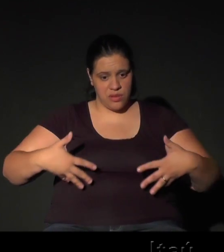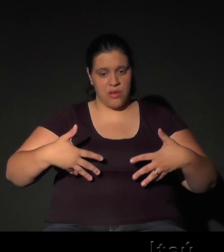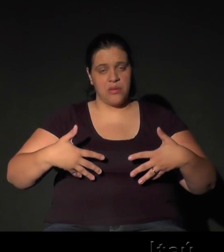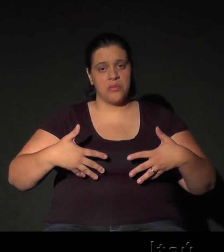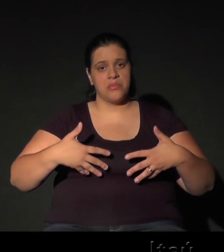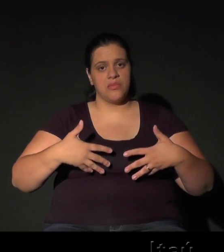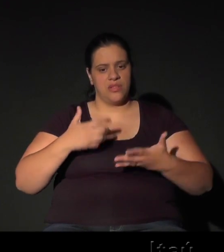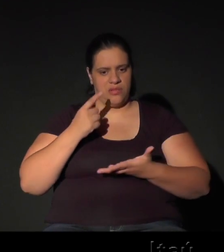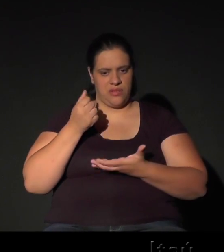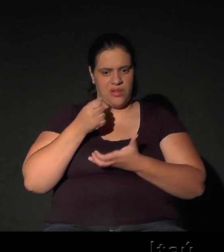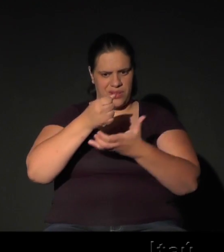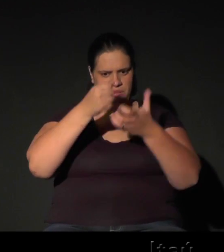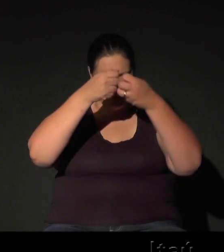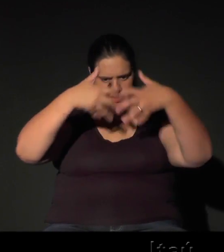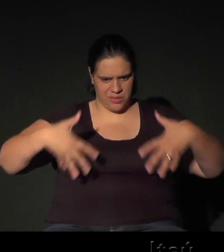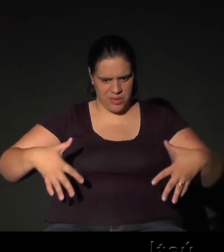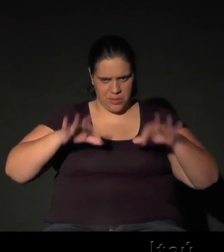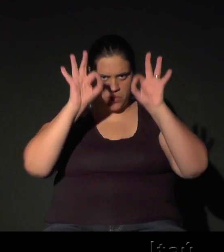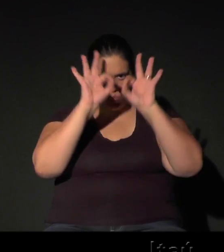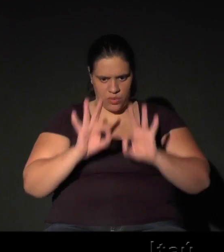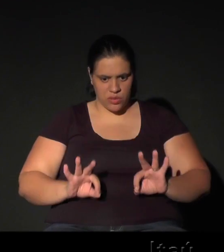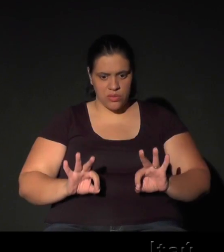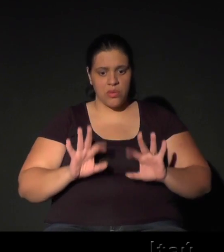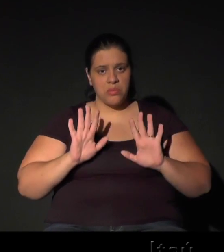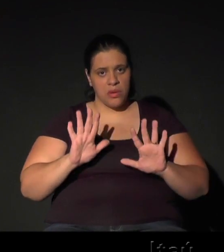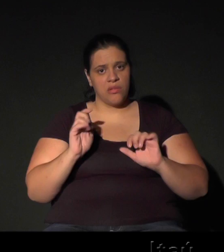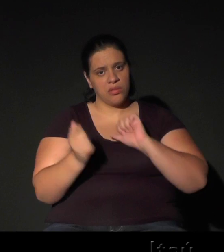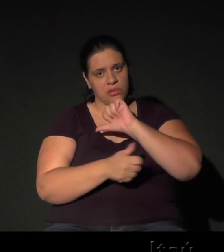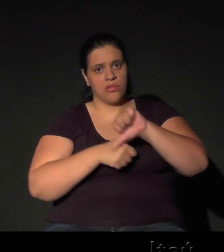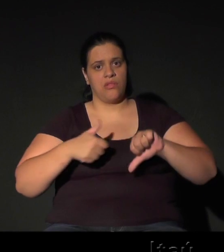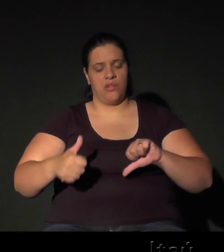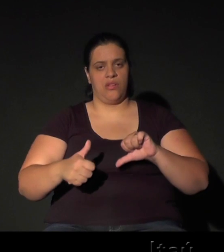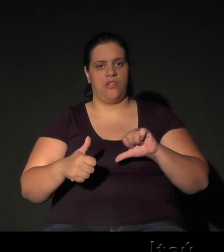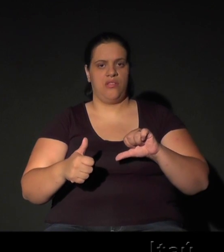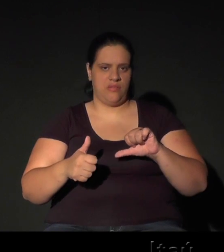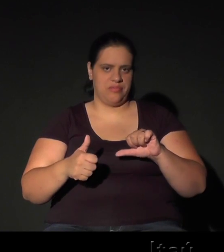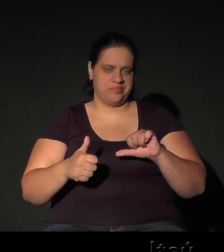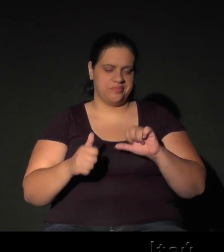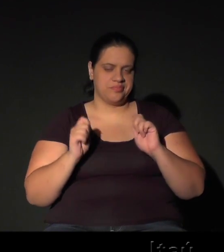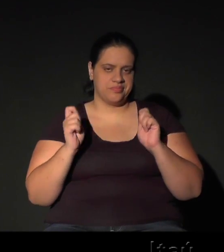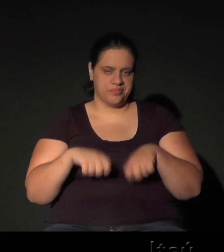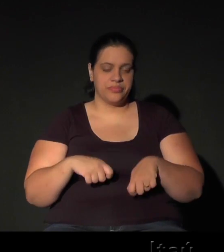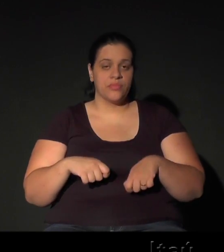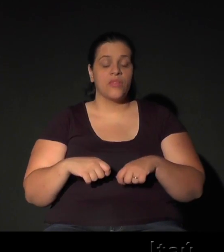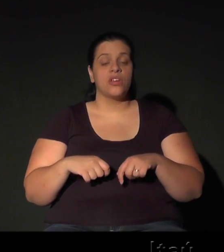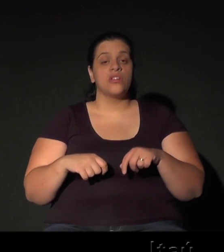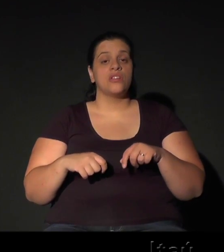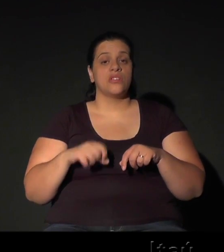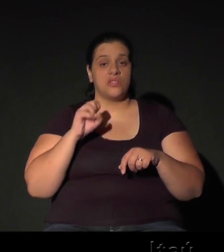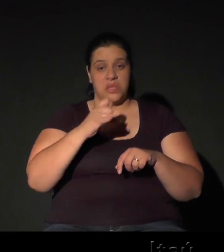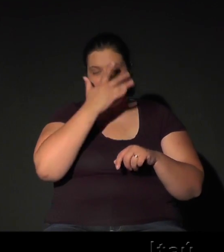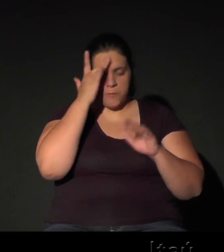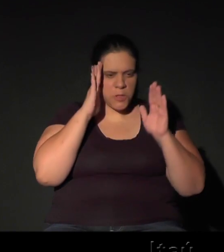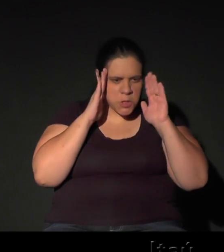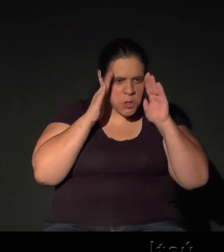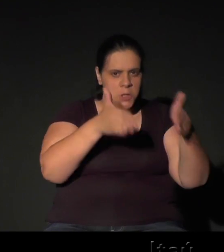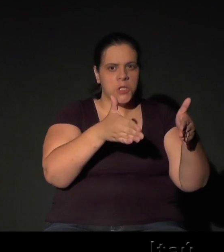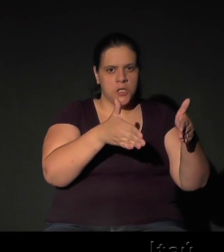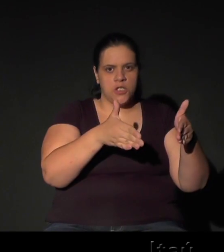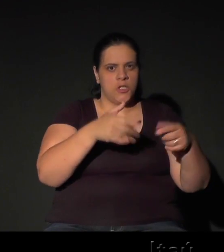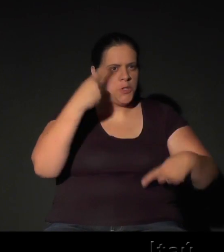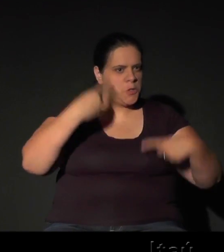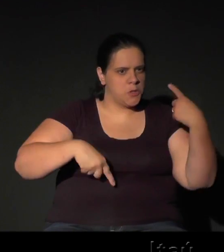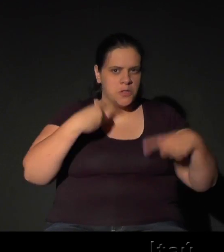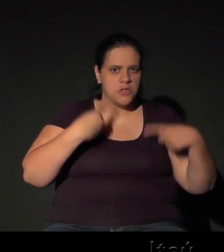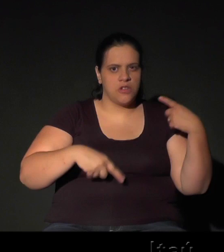sistema né de uma de uma de uma diminuição dessas eh assimetrias né E aí quem é radical mesmo nesse discurso